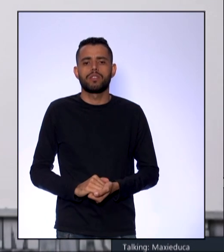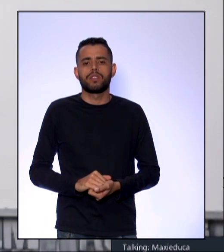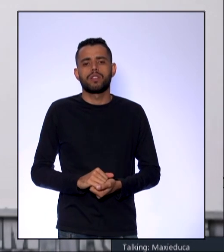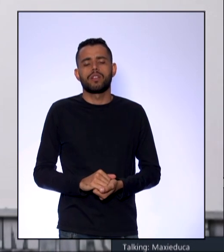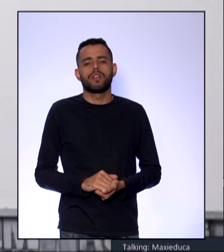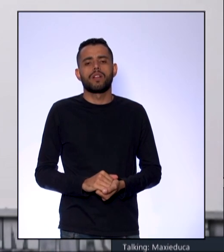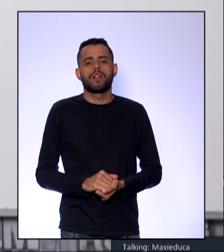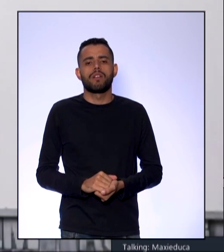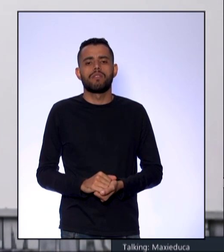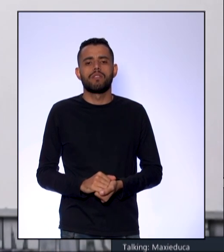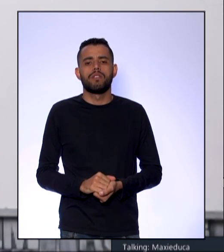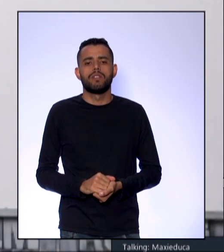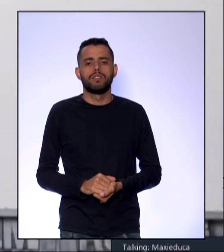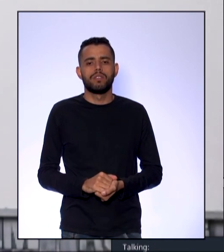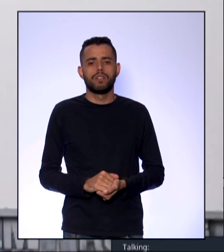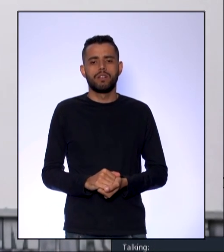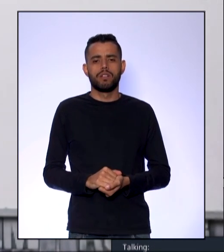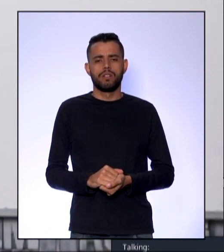litoral